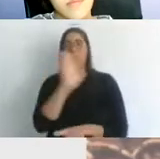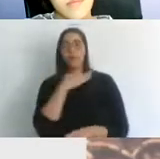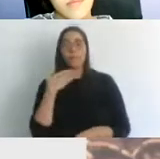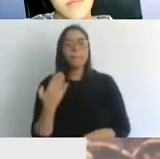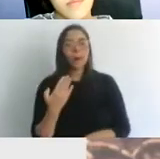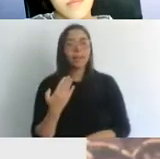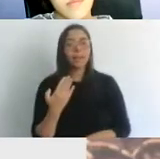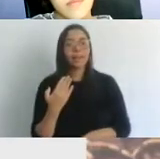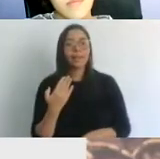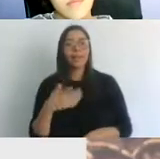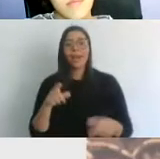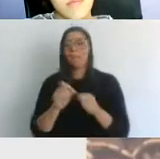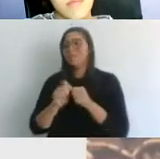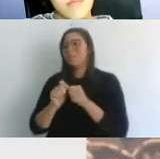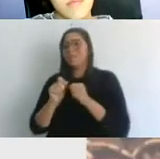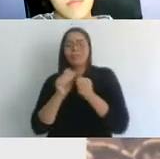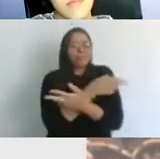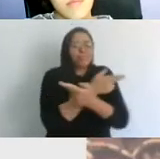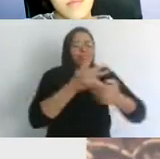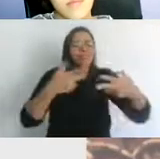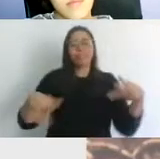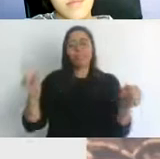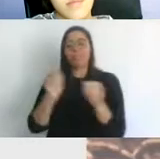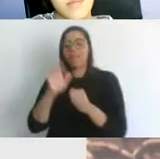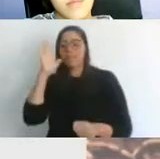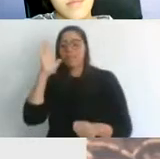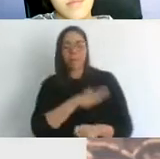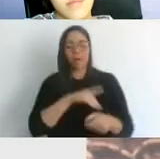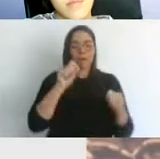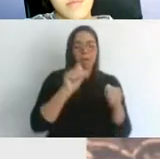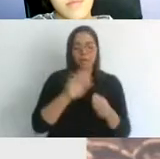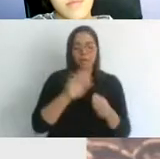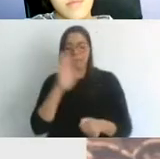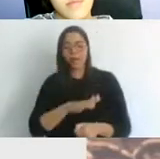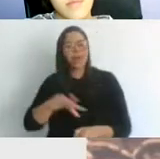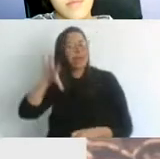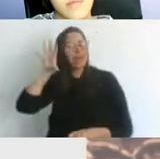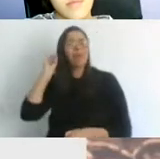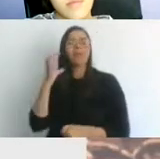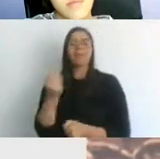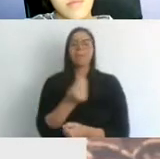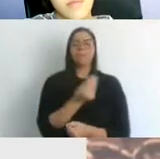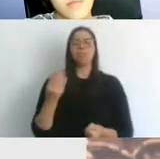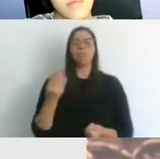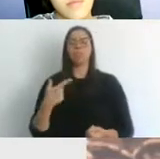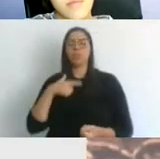quantidade de faz mal não faz mal a gente escutava muitos muito né pequeno a faz mal isso faz